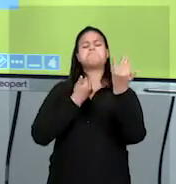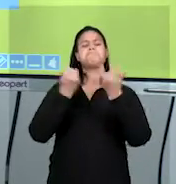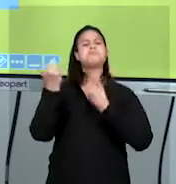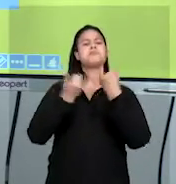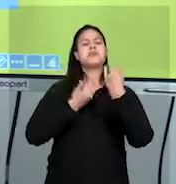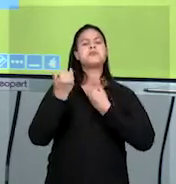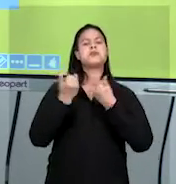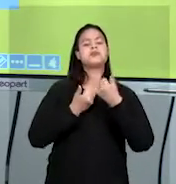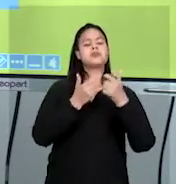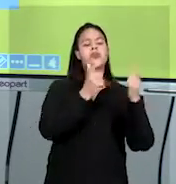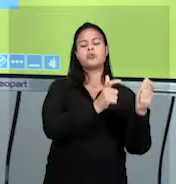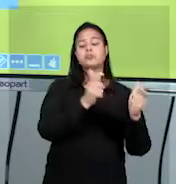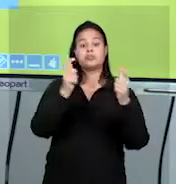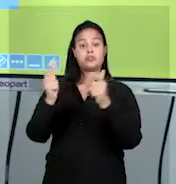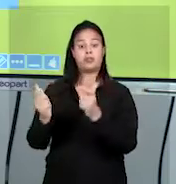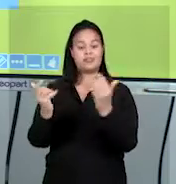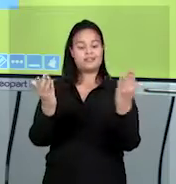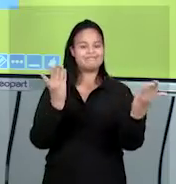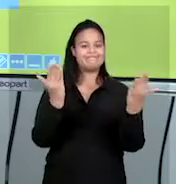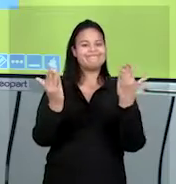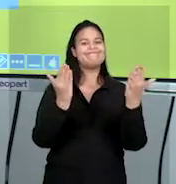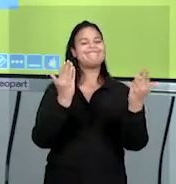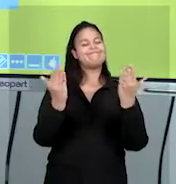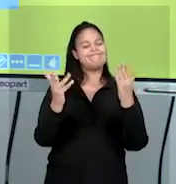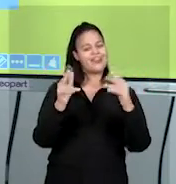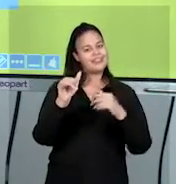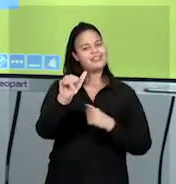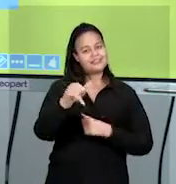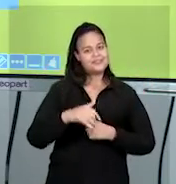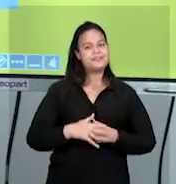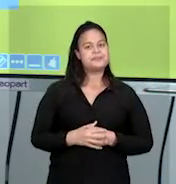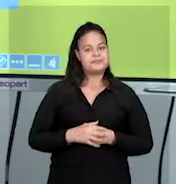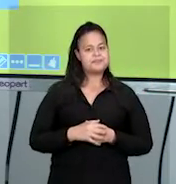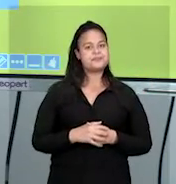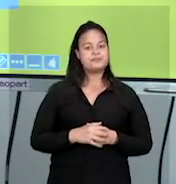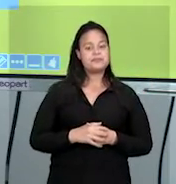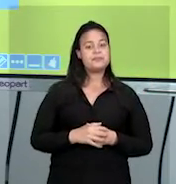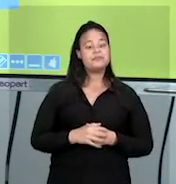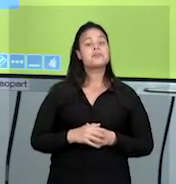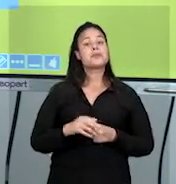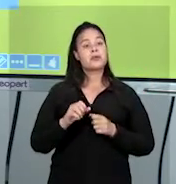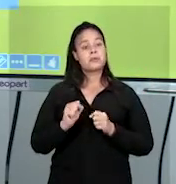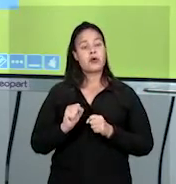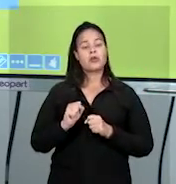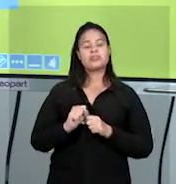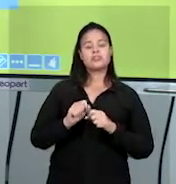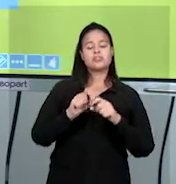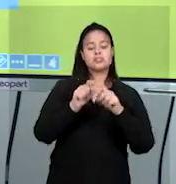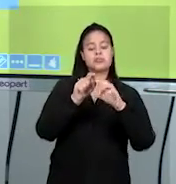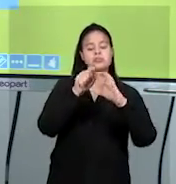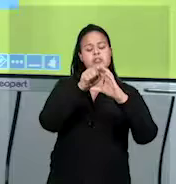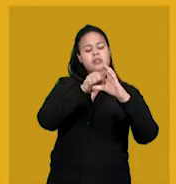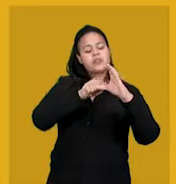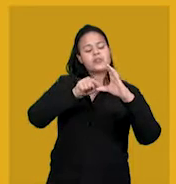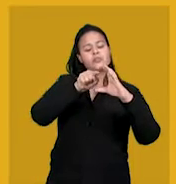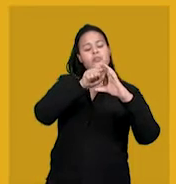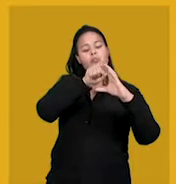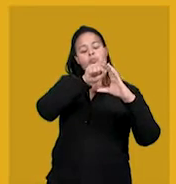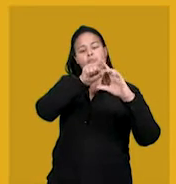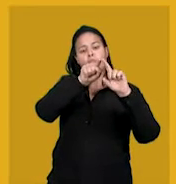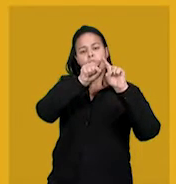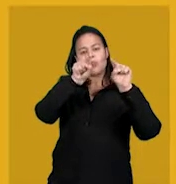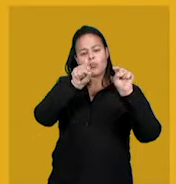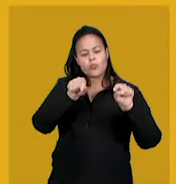de um local com o outro. Eu vou usar normalmente, pode ser discos ou pode ser quadrados, triângulos, enfim, o que for melhor para